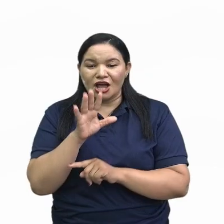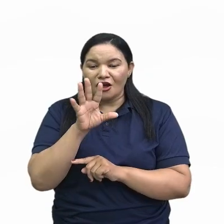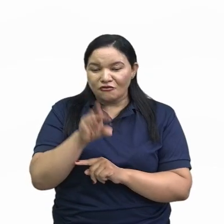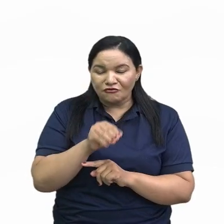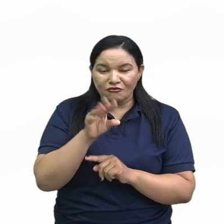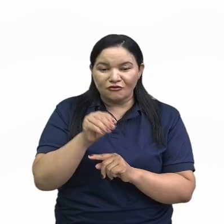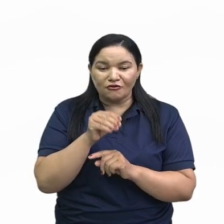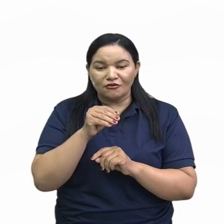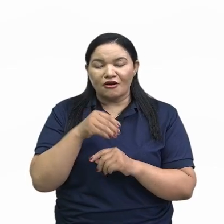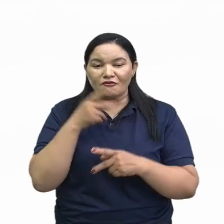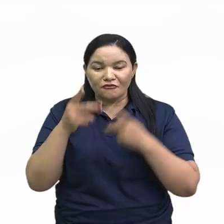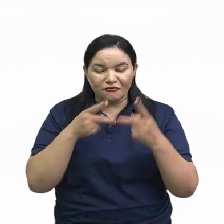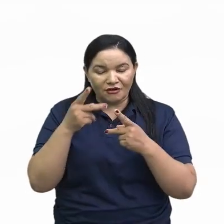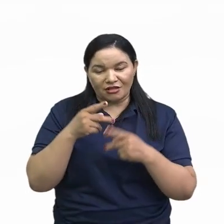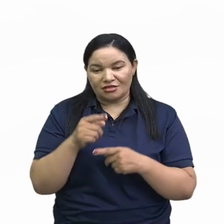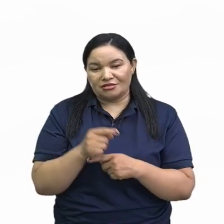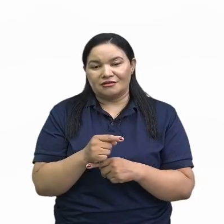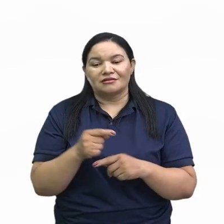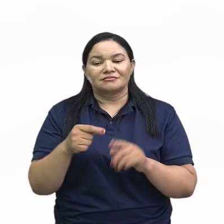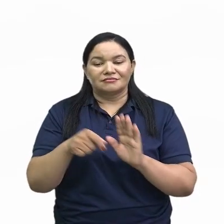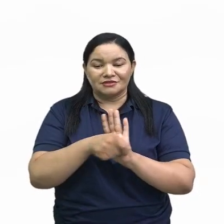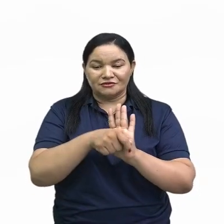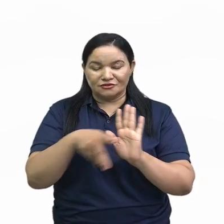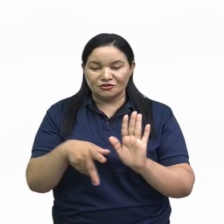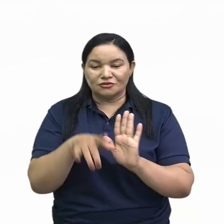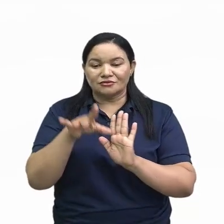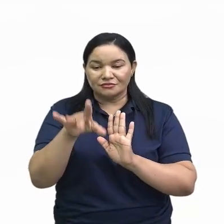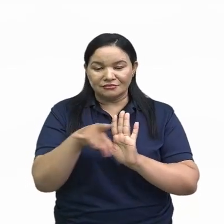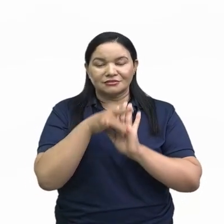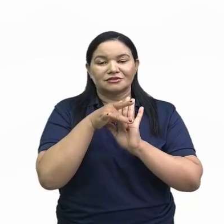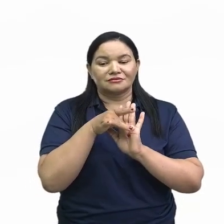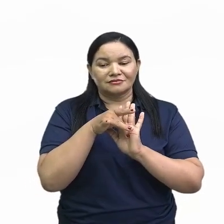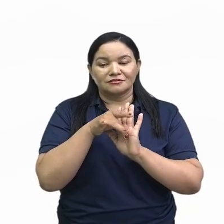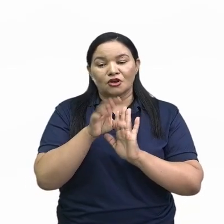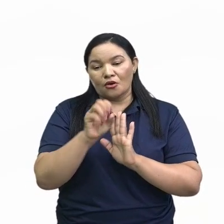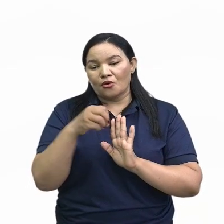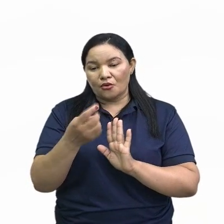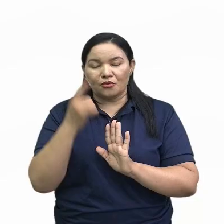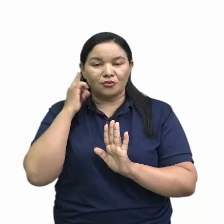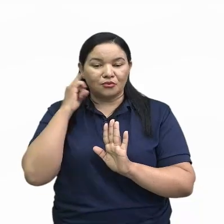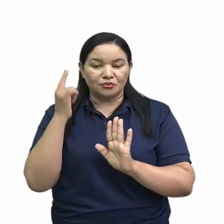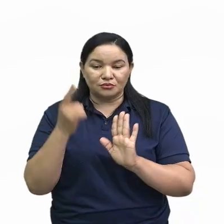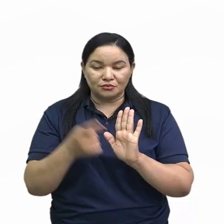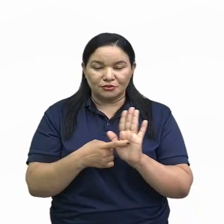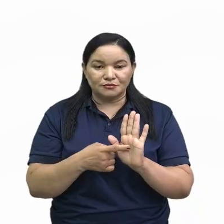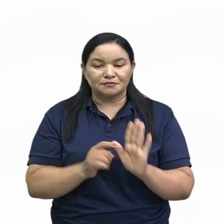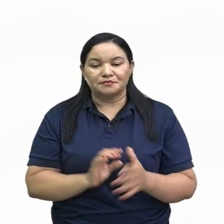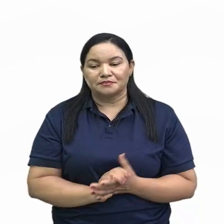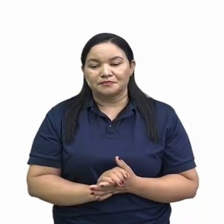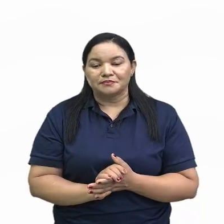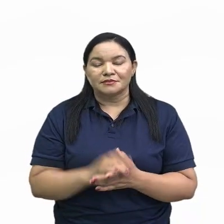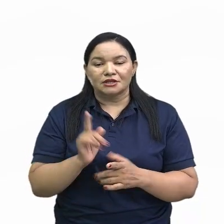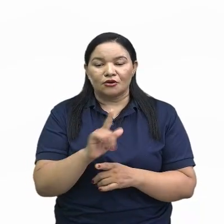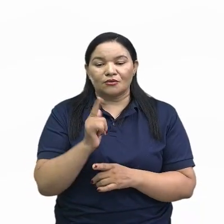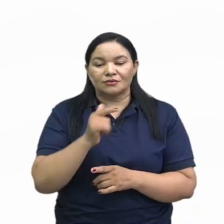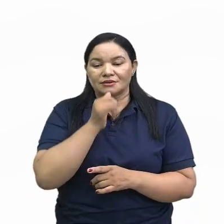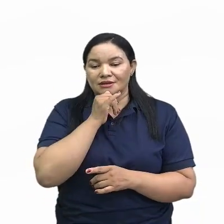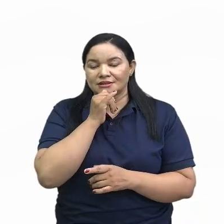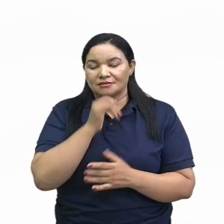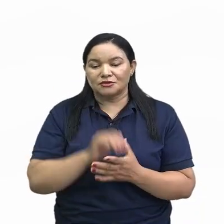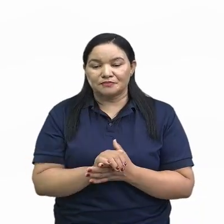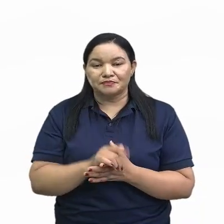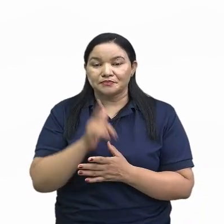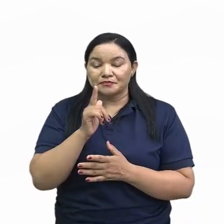Então, temos aí exatamente a figura de linguagem, personificação ou prosopopeia. Mais um exemplo dessa figura de linguagem. O